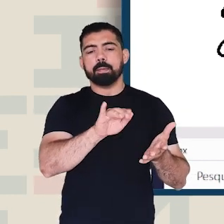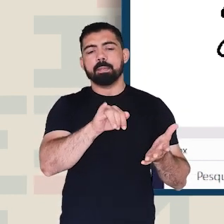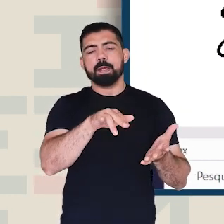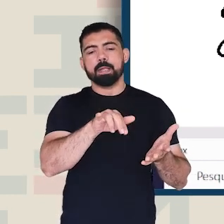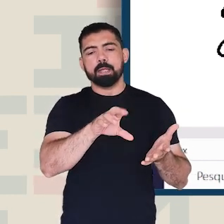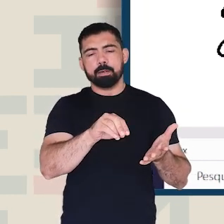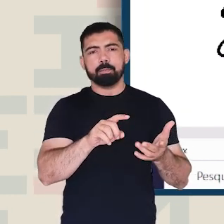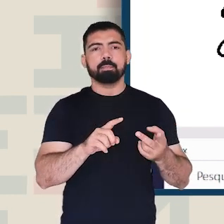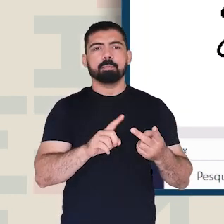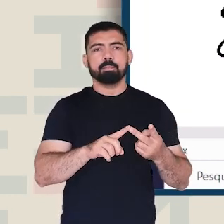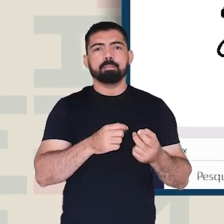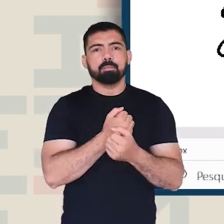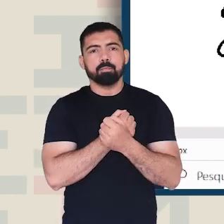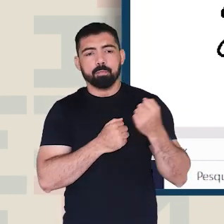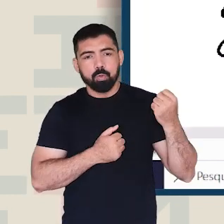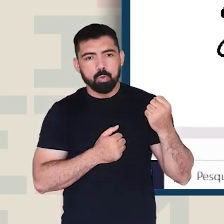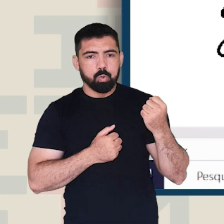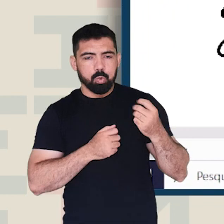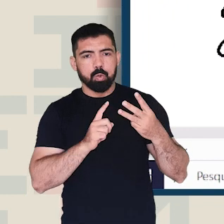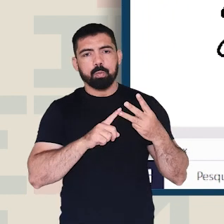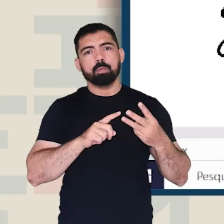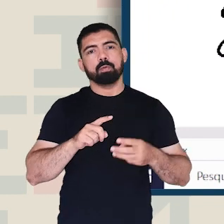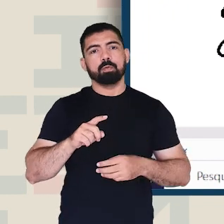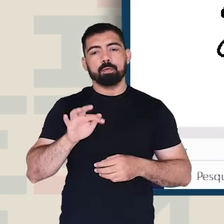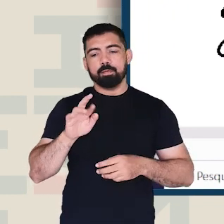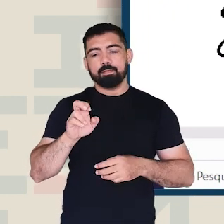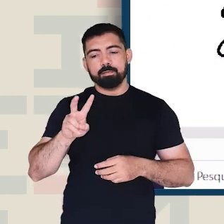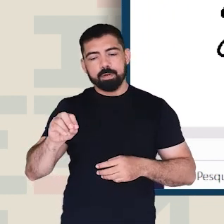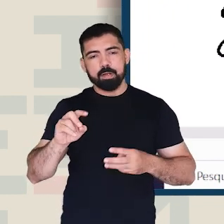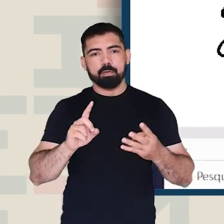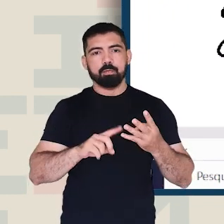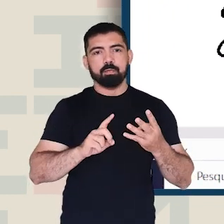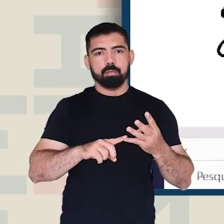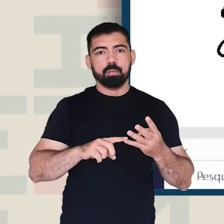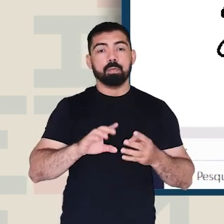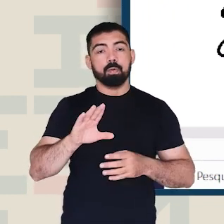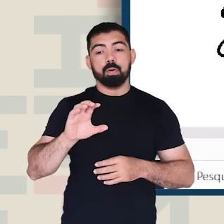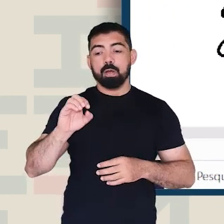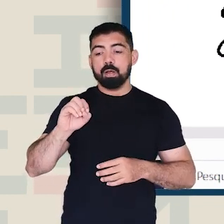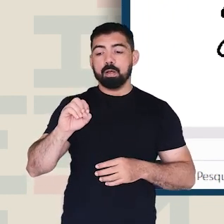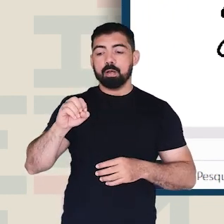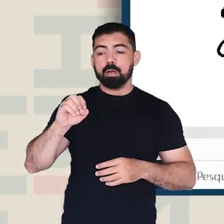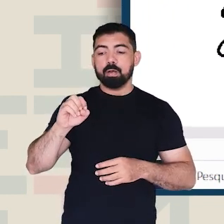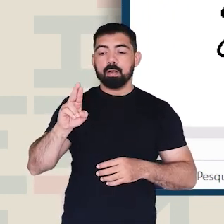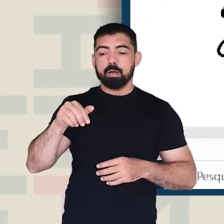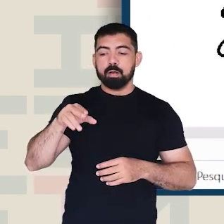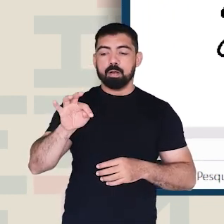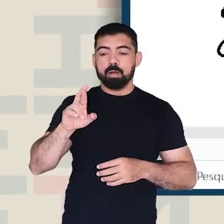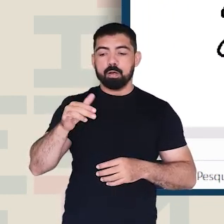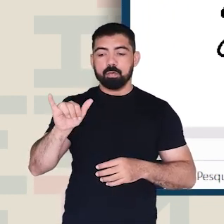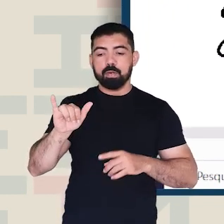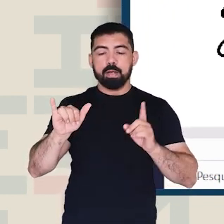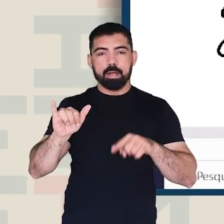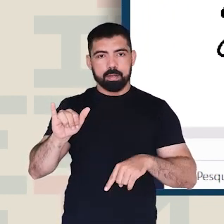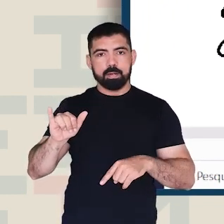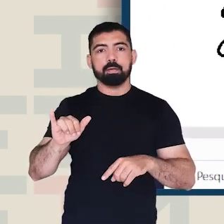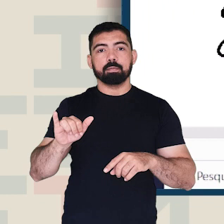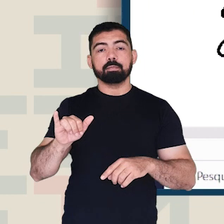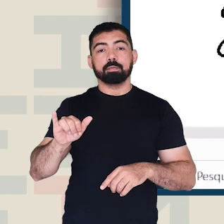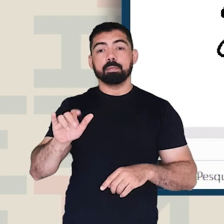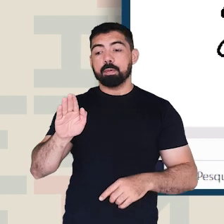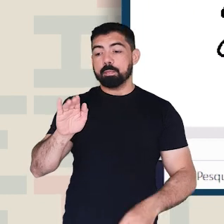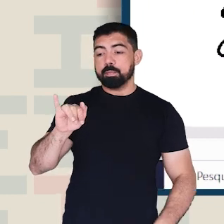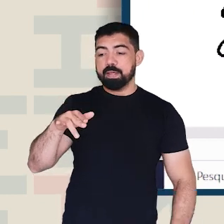baião é binário, o shot é binário, a bossa é binário, o frevo é binário, o country é binário e o choro é binário. Existem